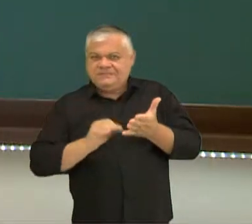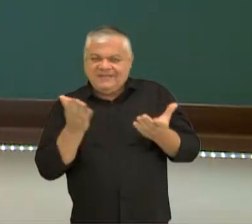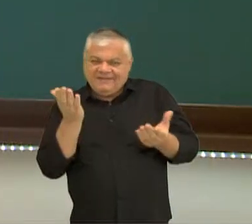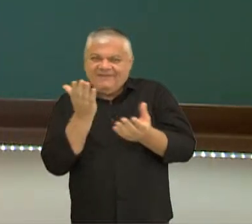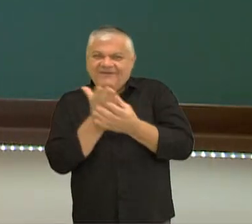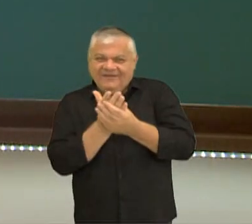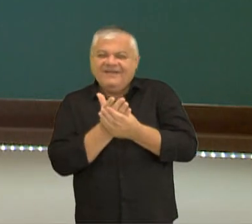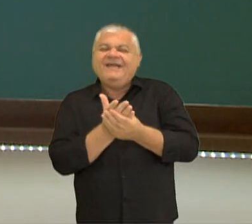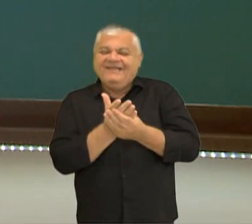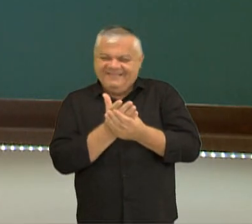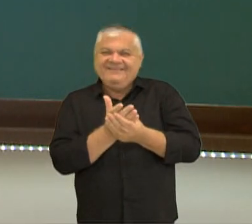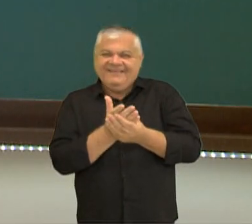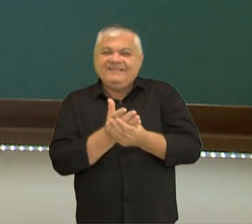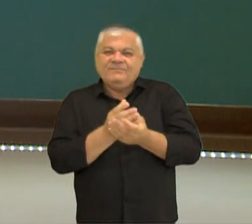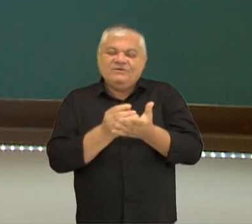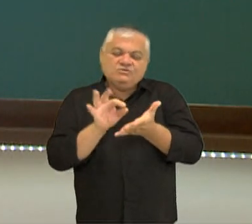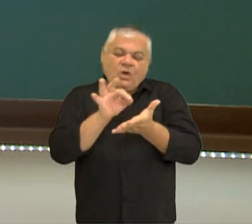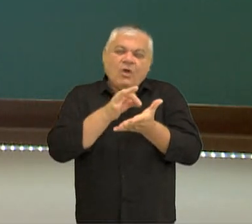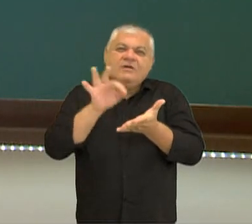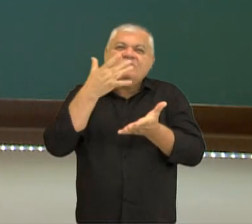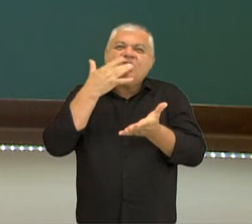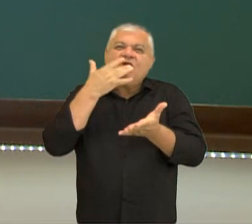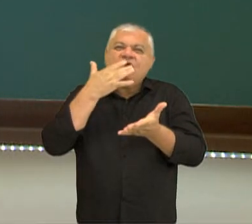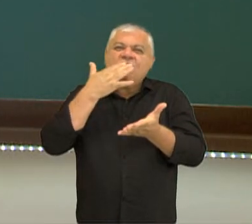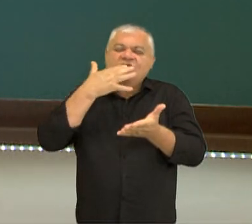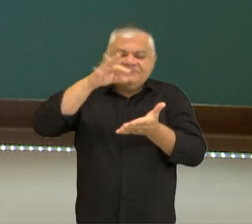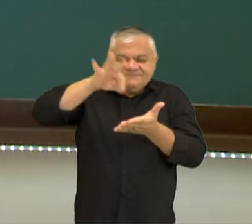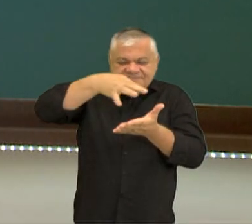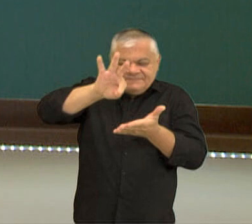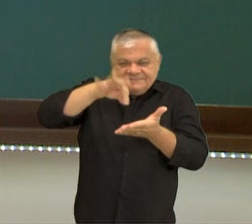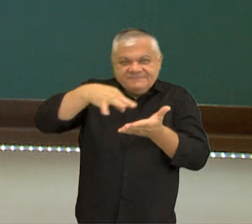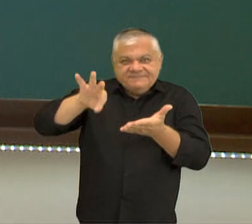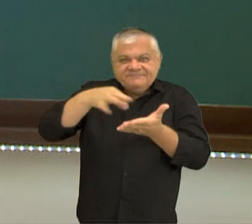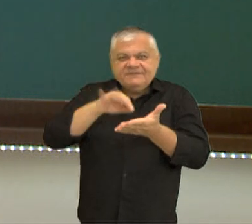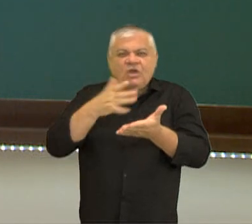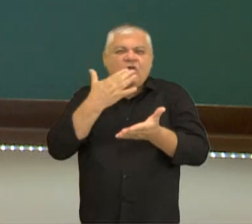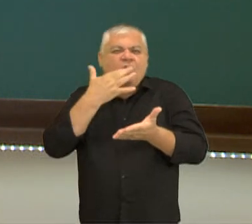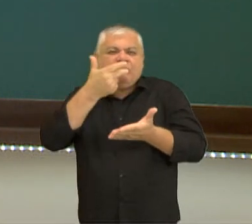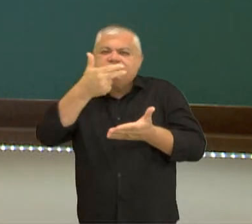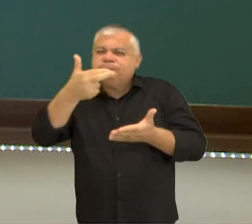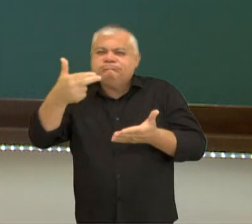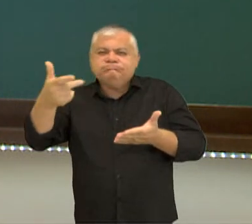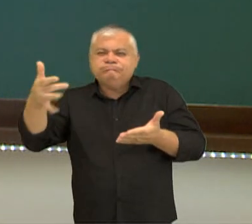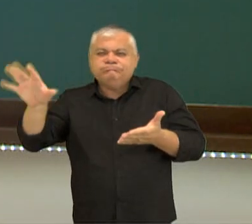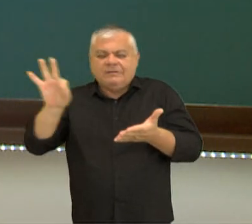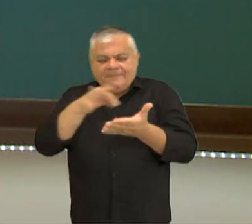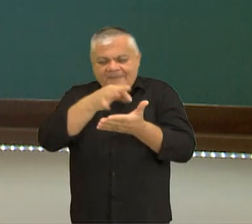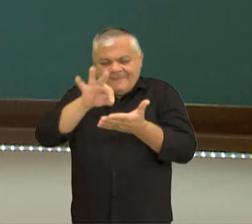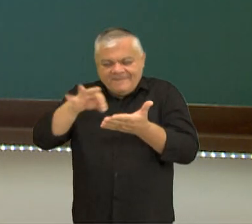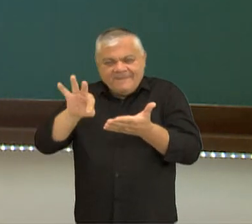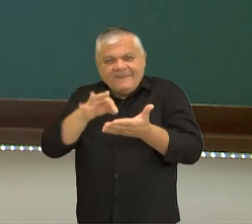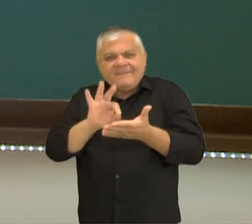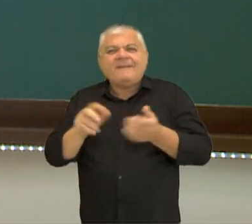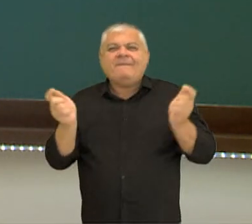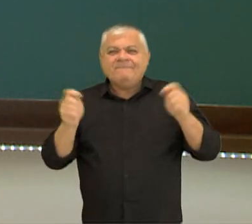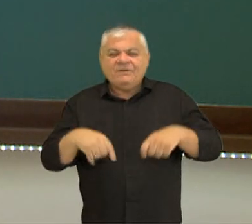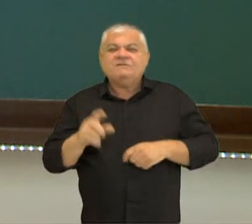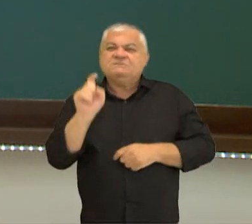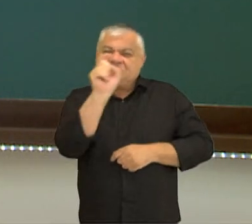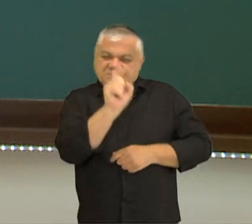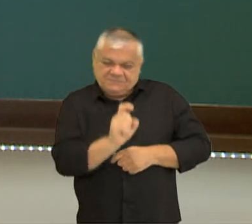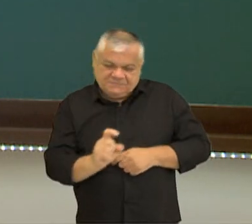caderno e passa a tinta, pode ser tinta guache, tinta de tecido, o que você tiver aí. Quem tiver spray em